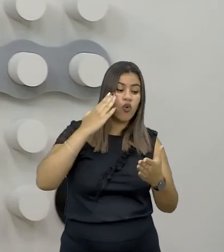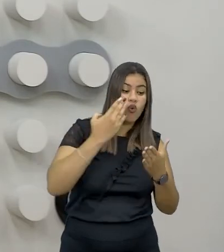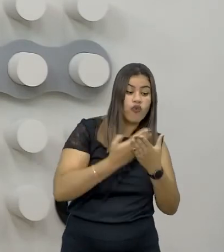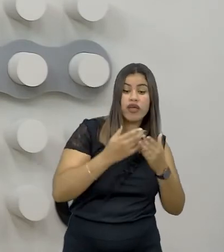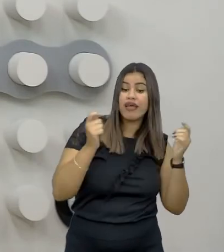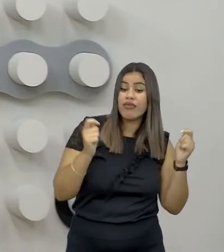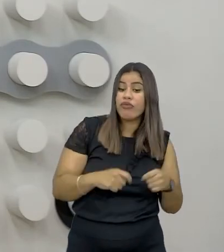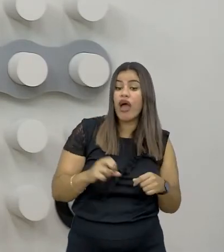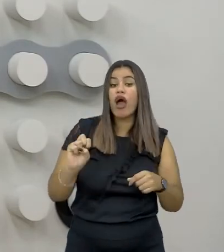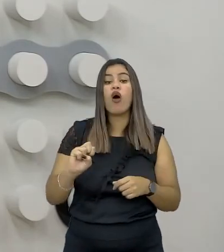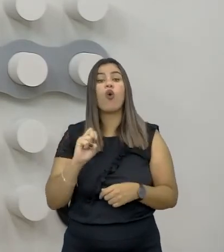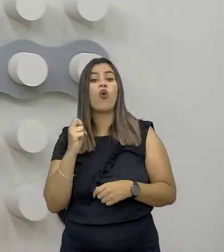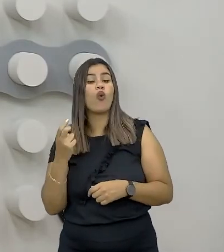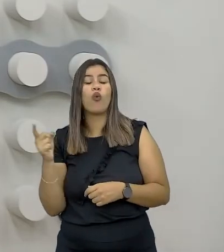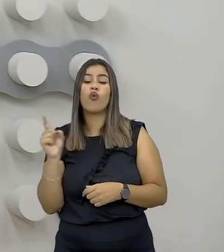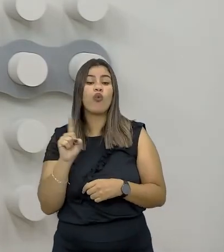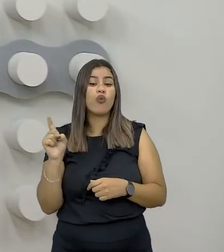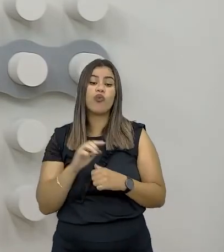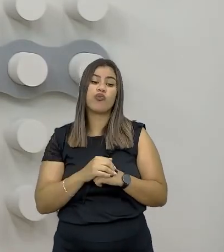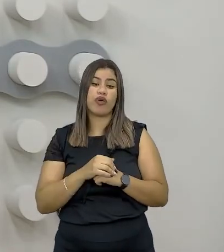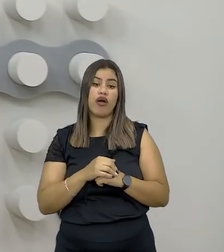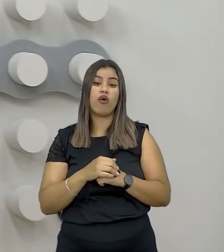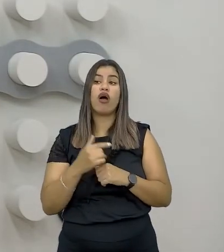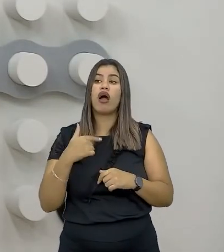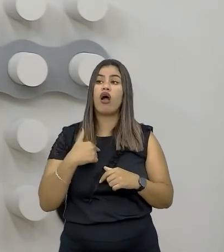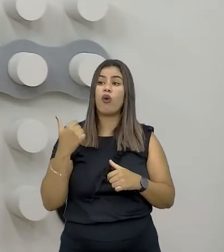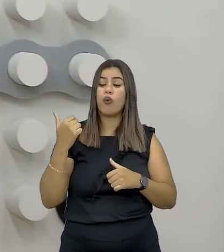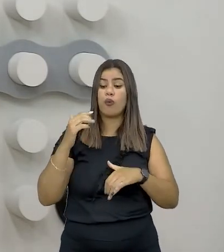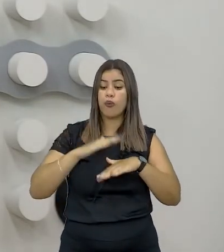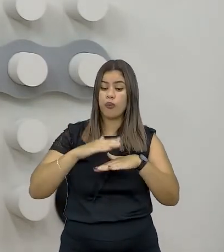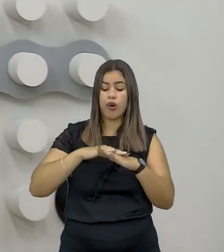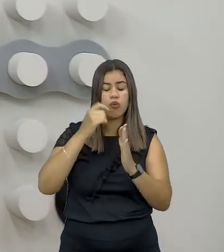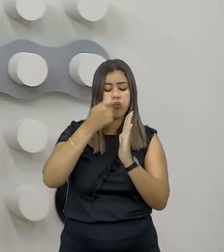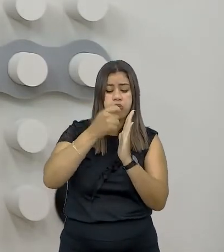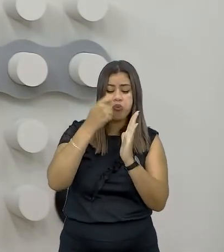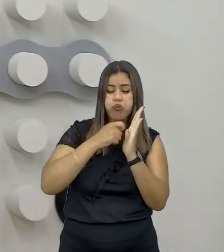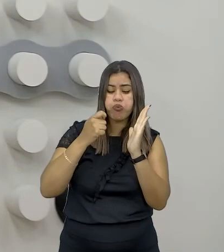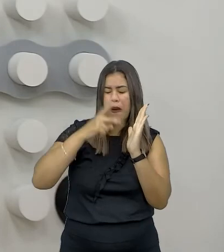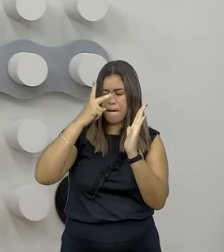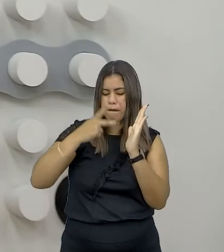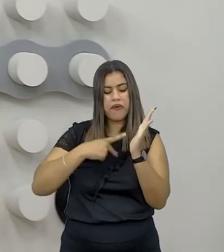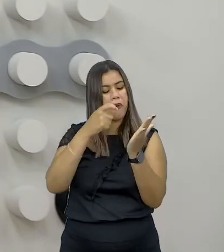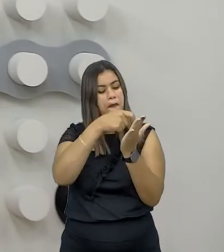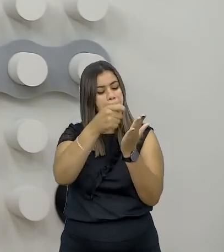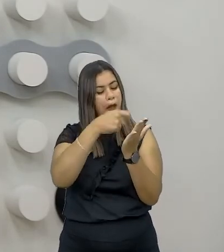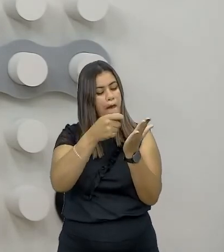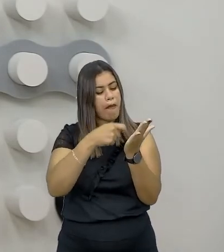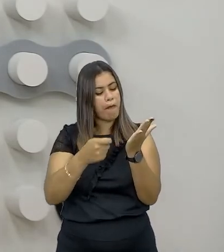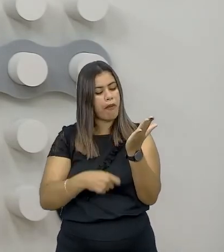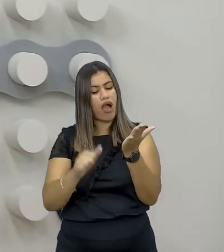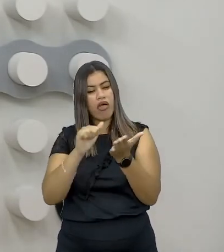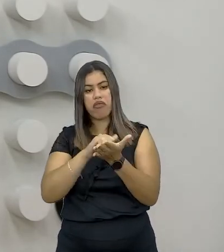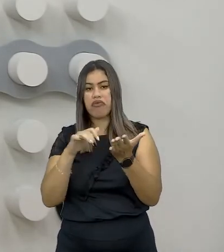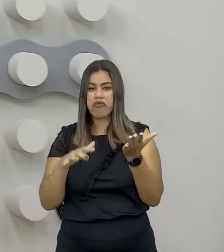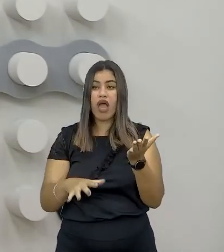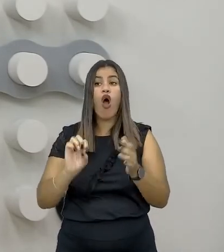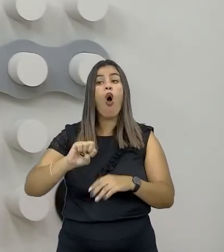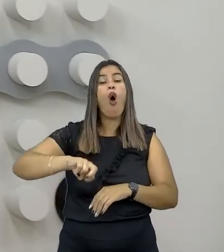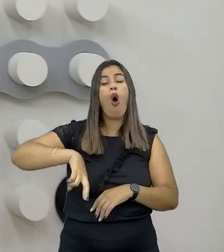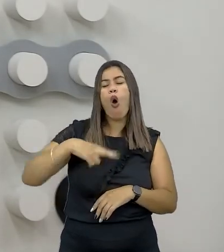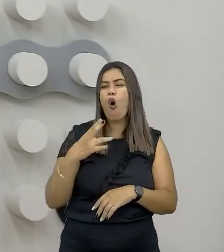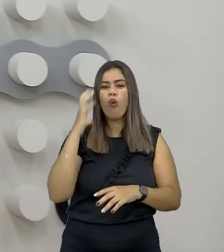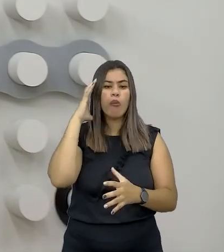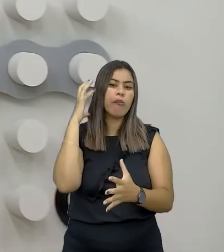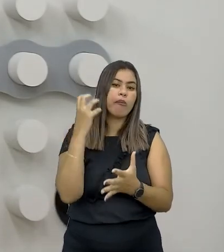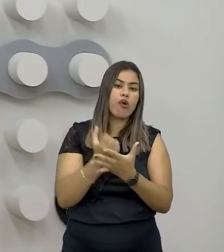essas obras na sua produção. Então, se você fizer uma produção escrita, se você fizer uma produção que pode ser um vídeo, um